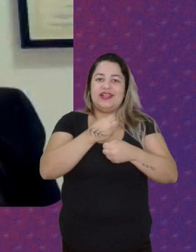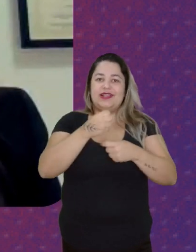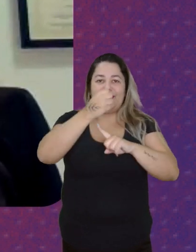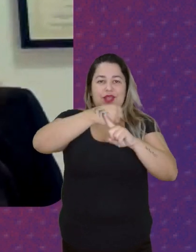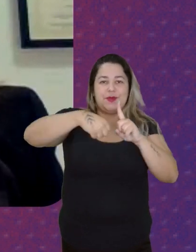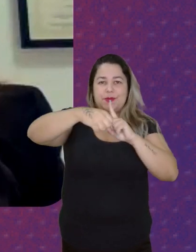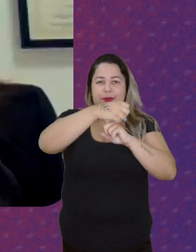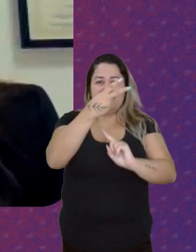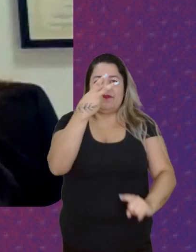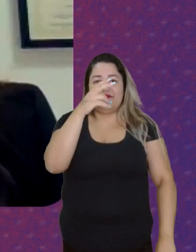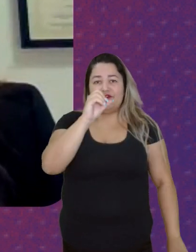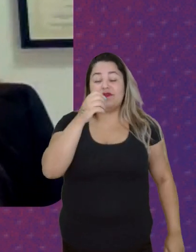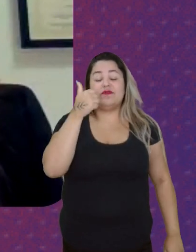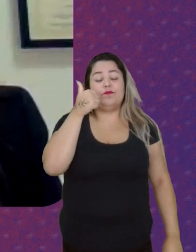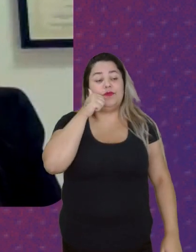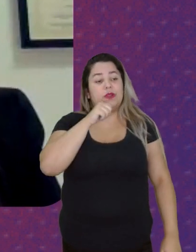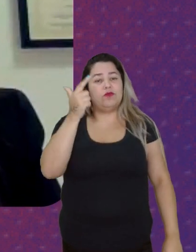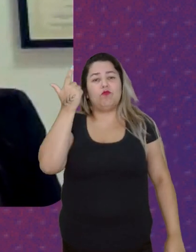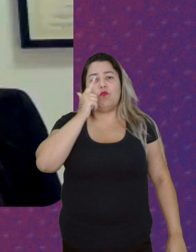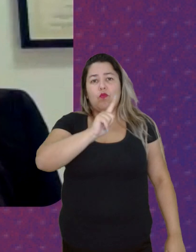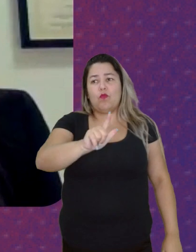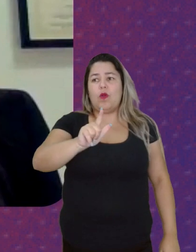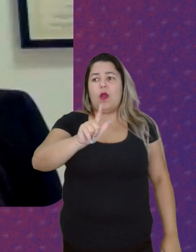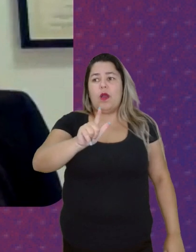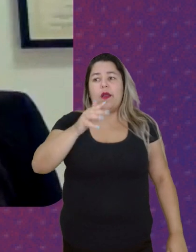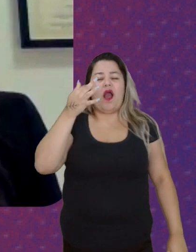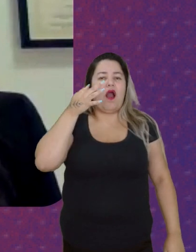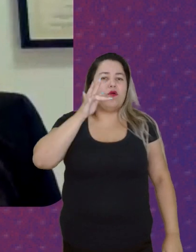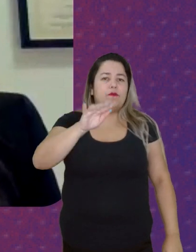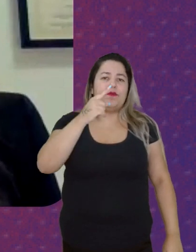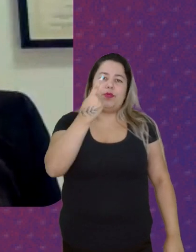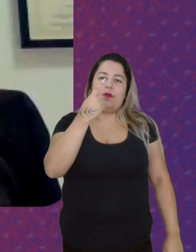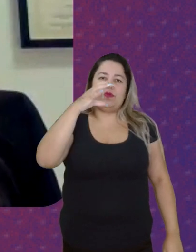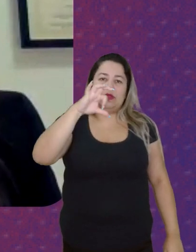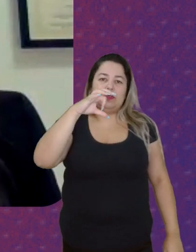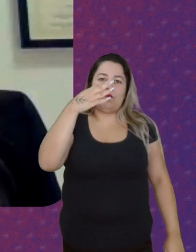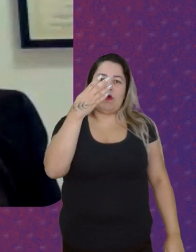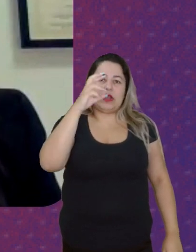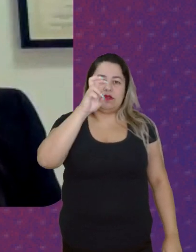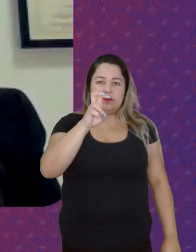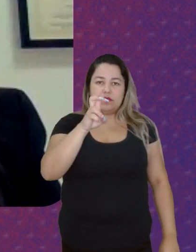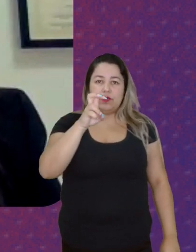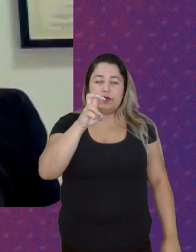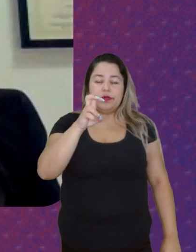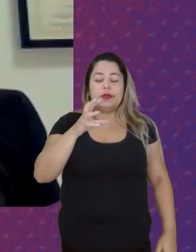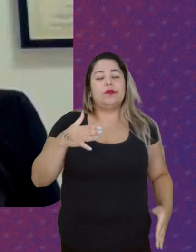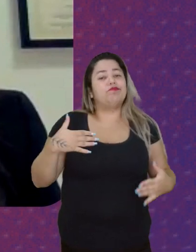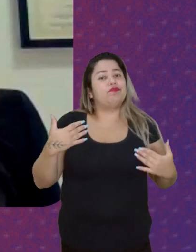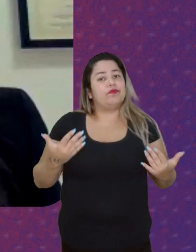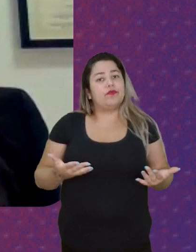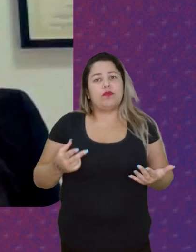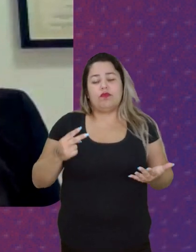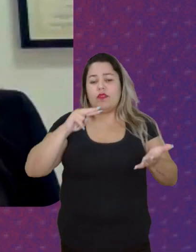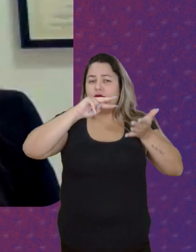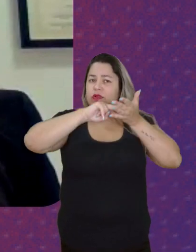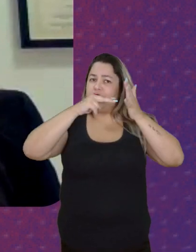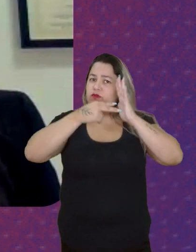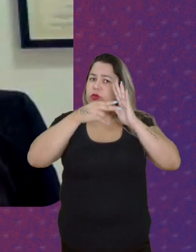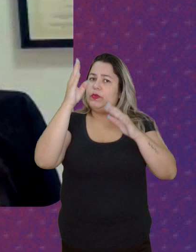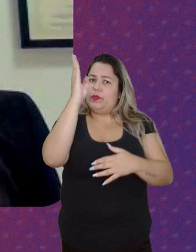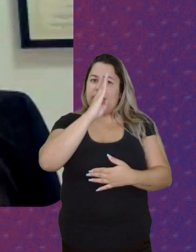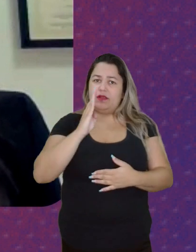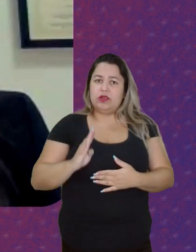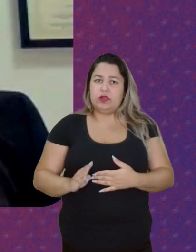por exemplo, as mulheres conquistaram os seus direitos políticos apenas em 1945, então isso não significa que o Brasil